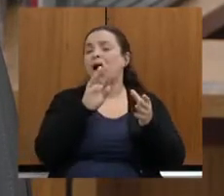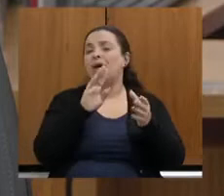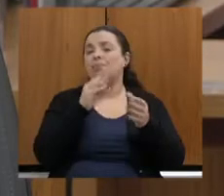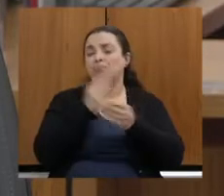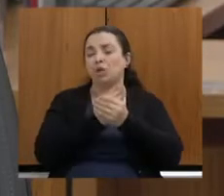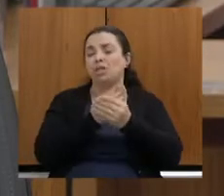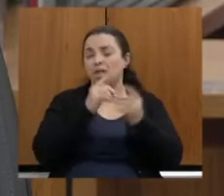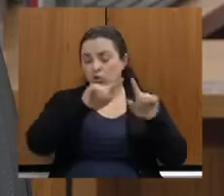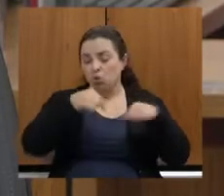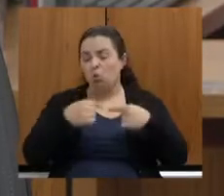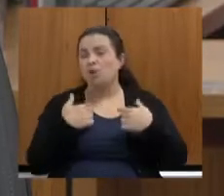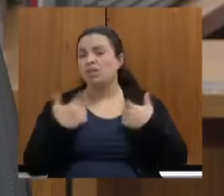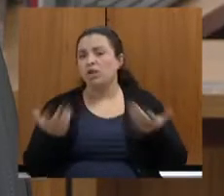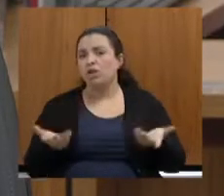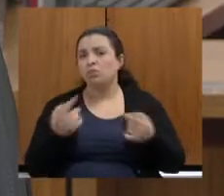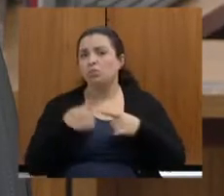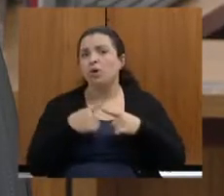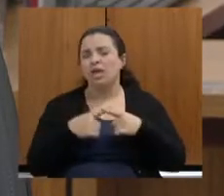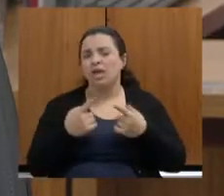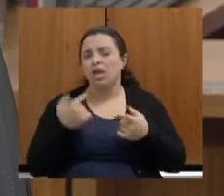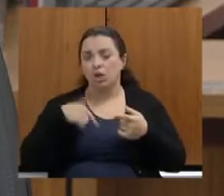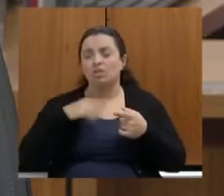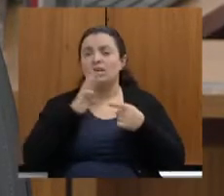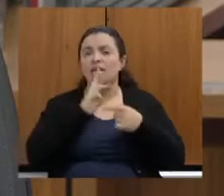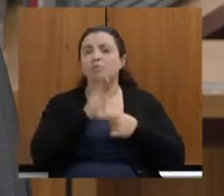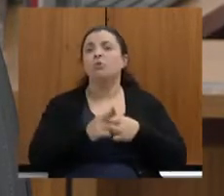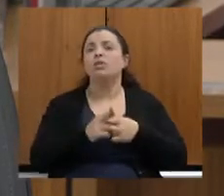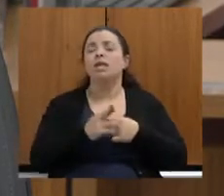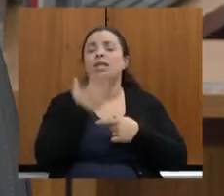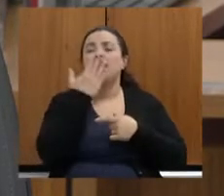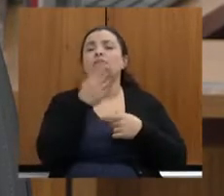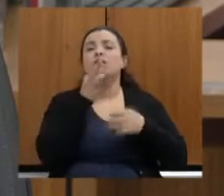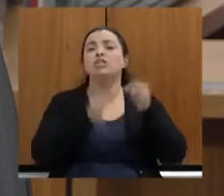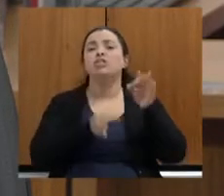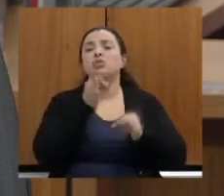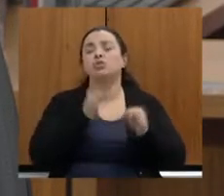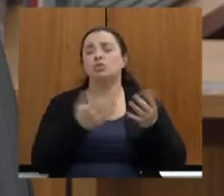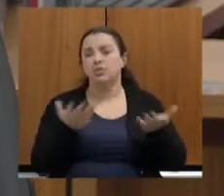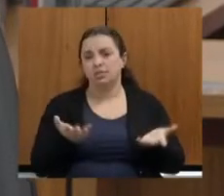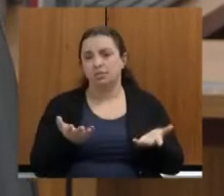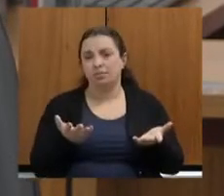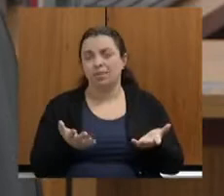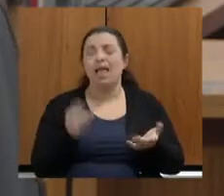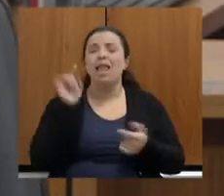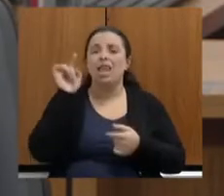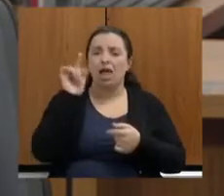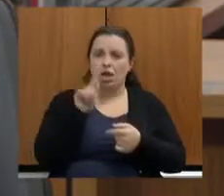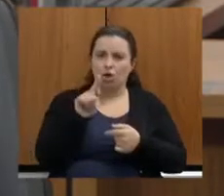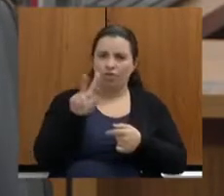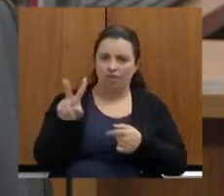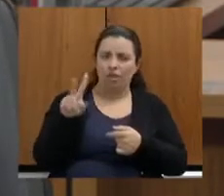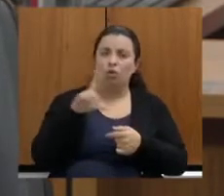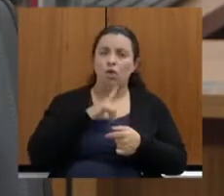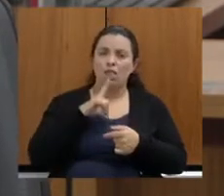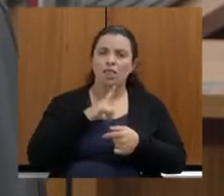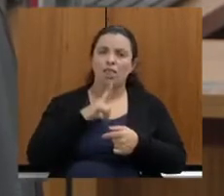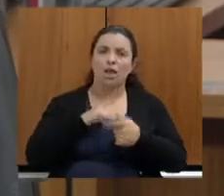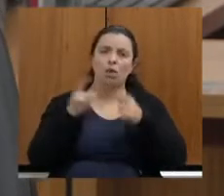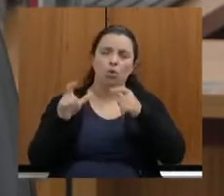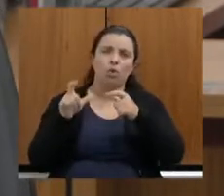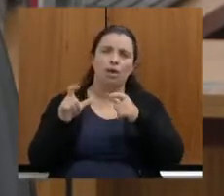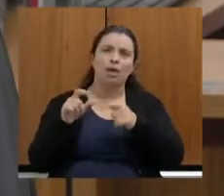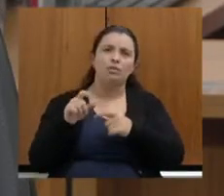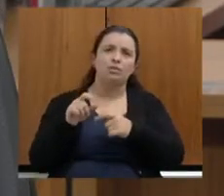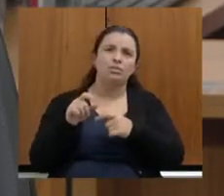então sim é muito sujo que eles fazem conosco tem Governador Valadares ali aonde nós temos